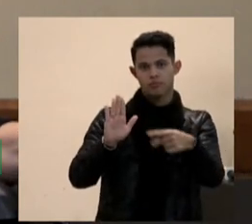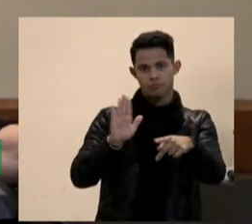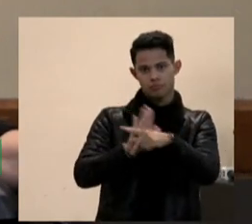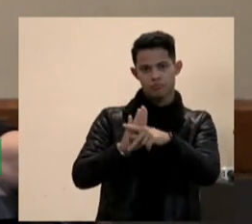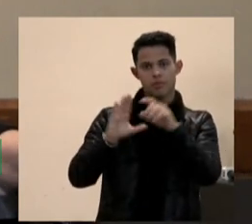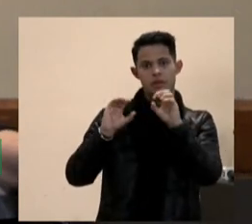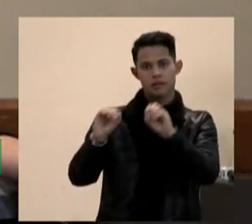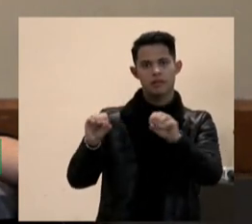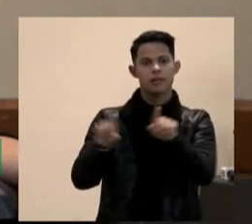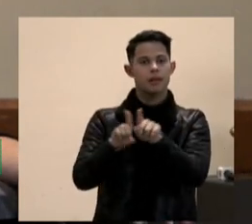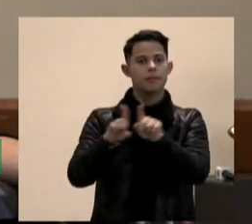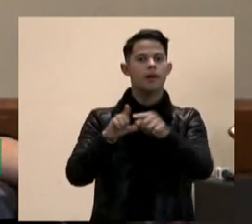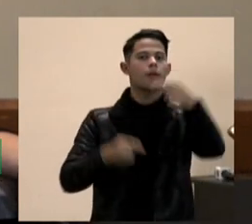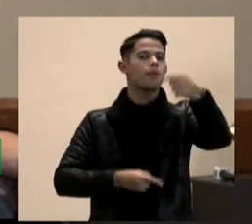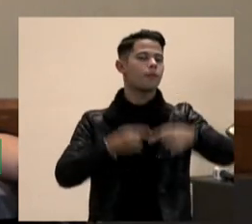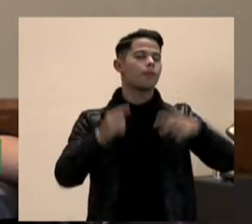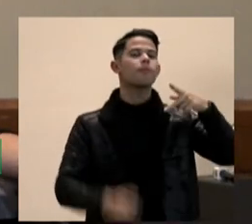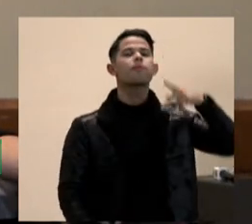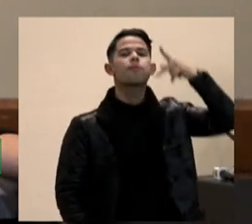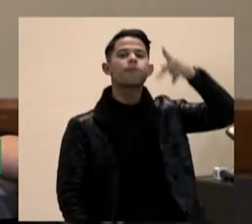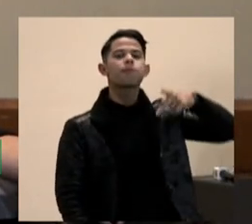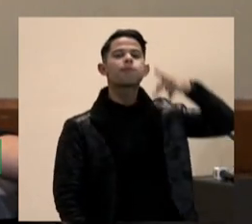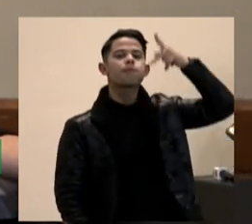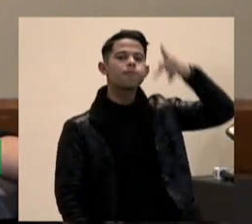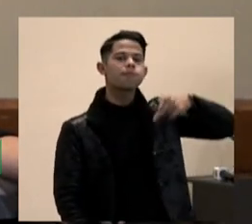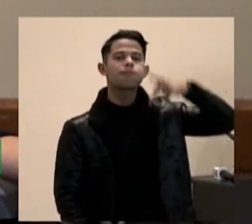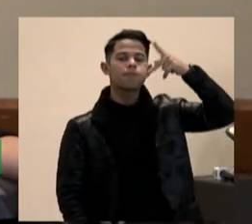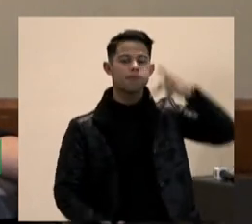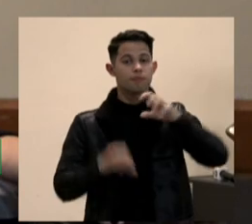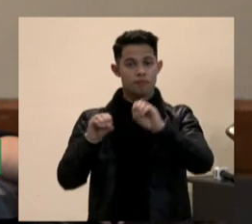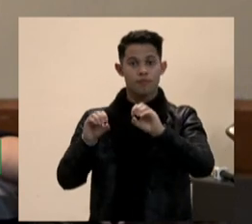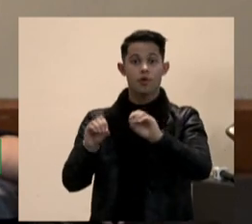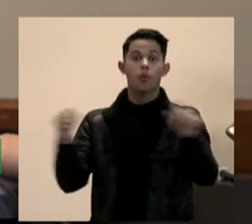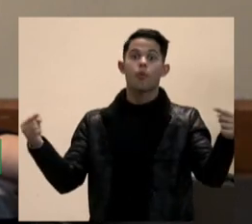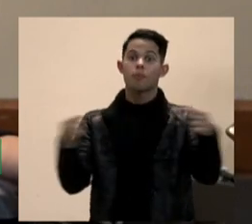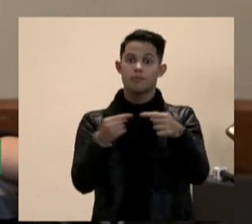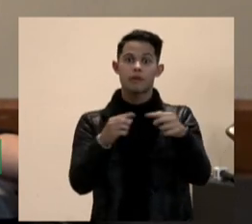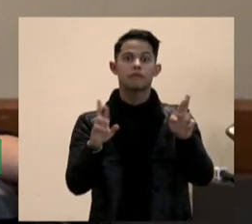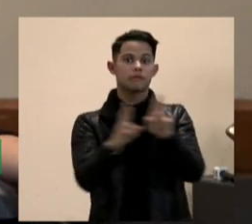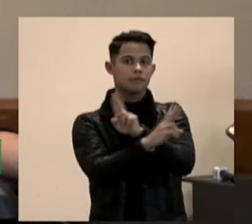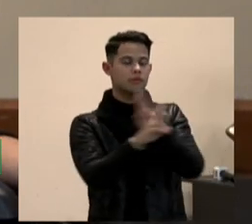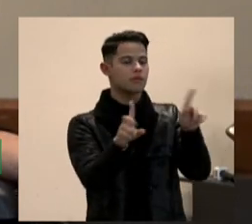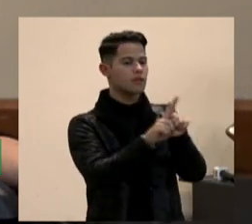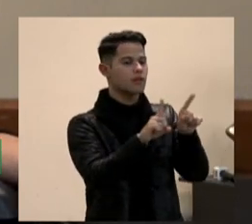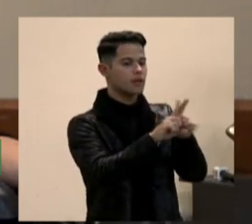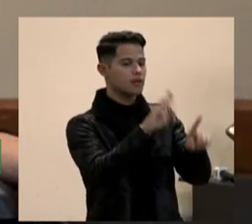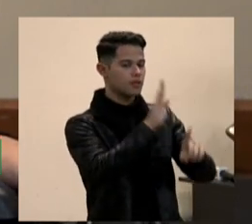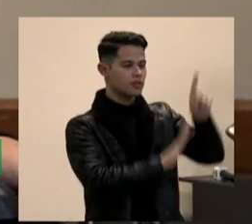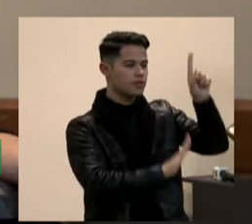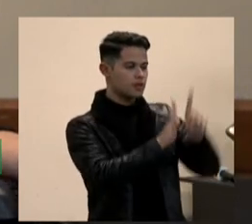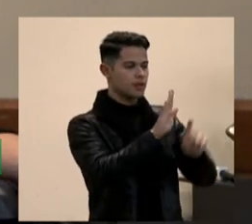educacional, né, uma política educacional, é também um direito social, né? Um direito social que tem